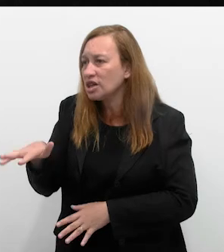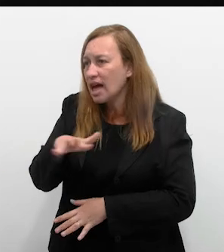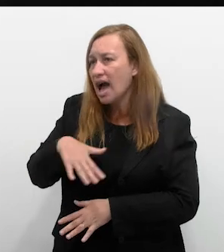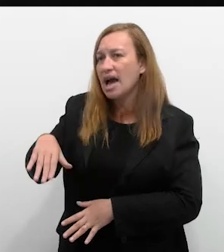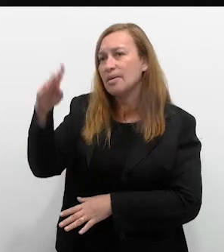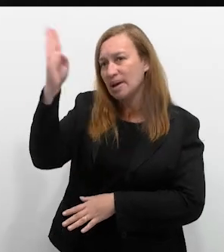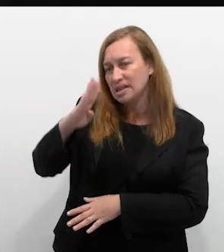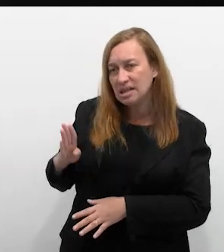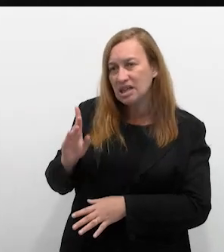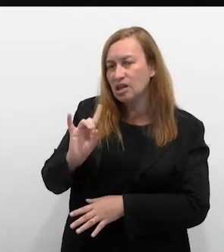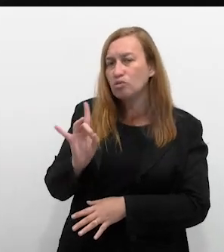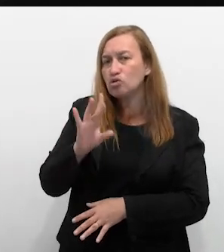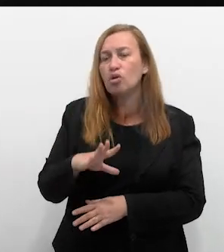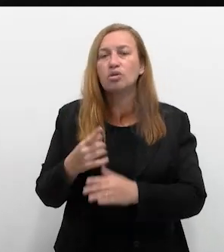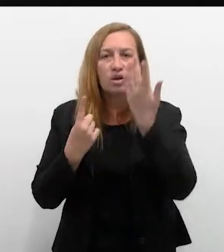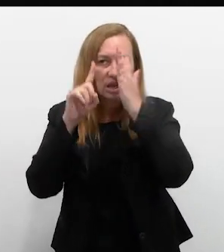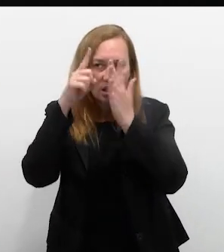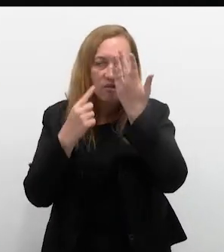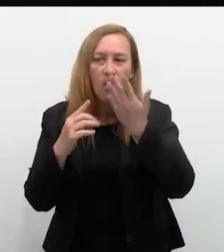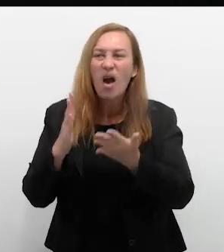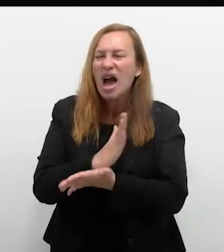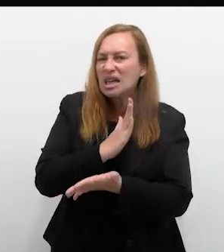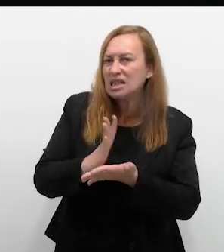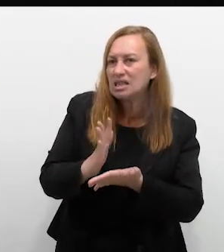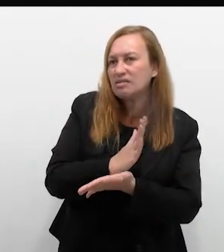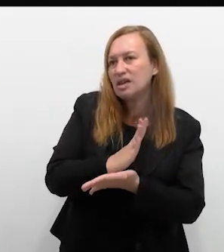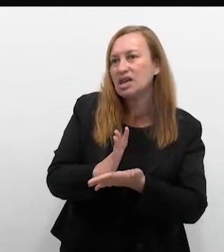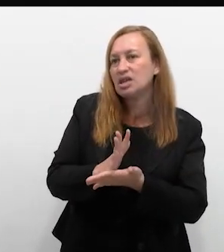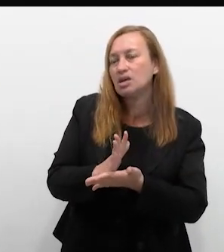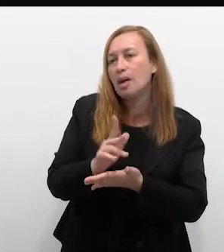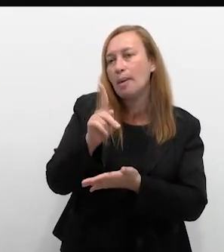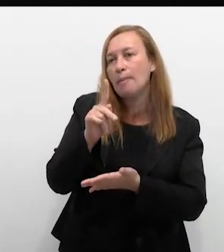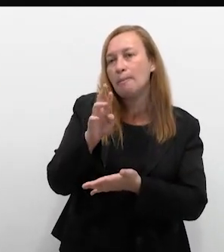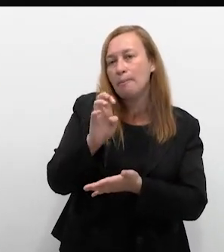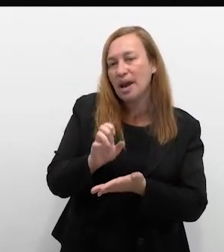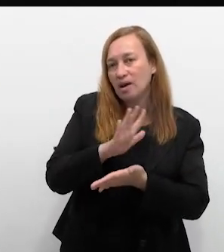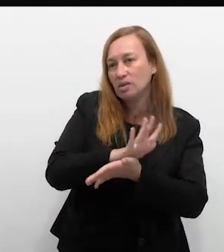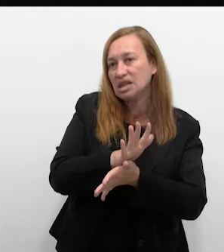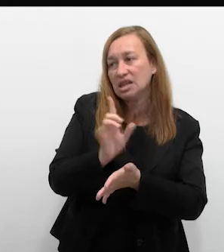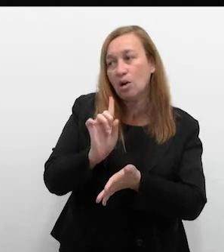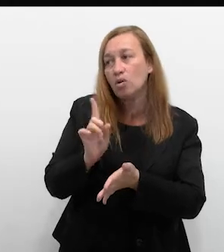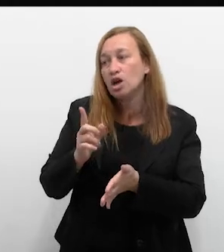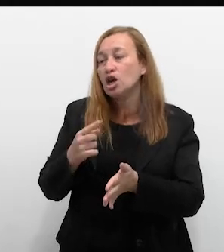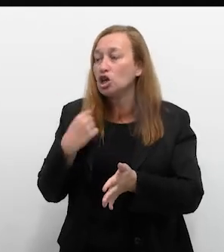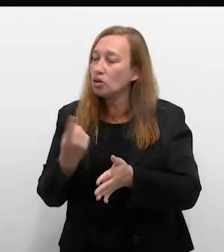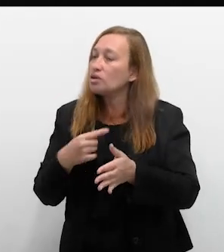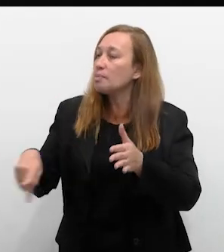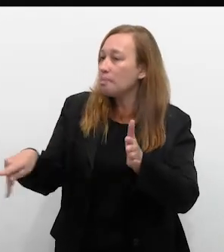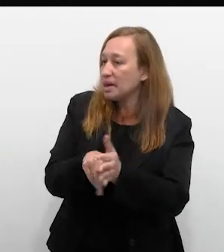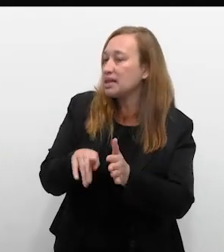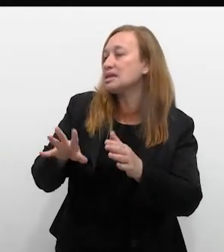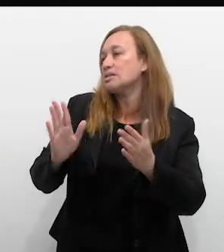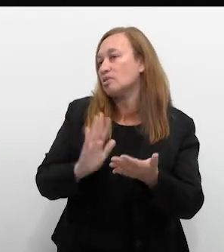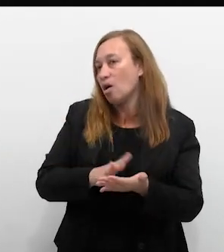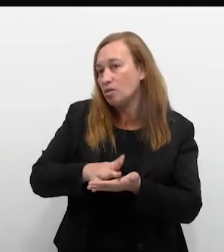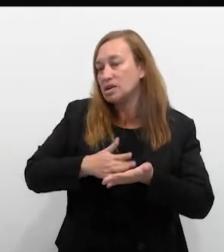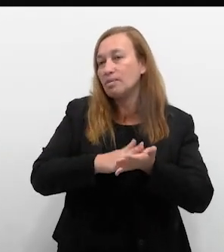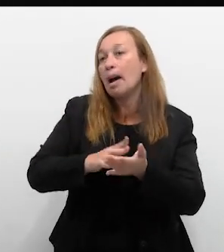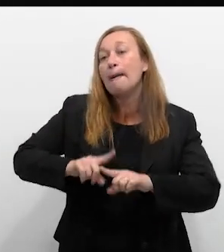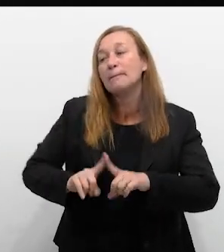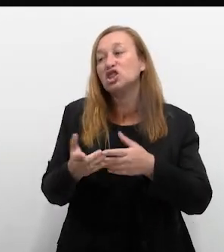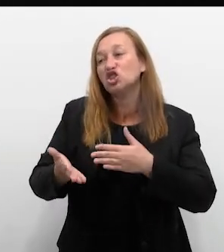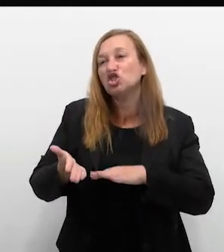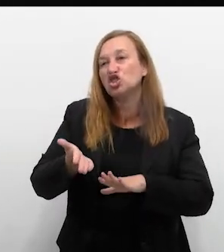cenário brasileiro, não É só do verdade. aspecto carnaval. E a gente tem muitas vezes um preconceito, nós não que somos do universo do